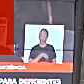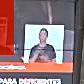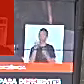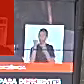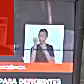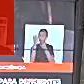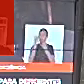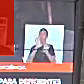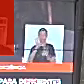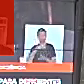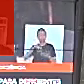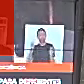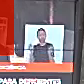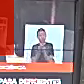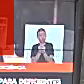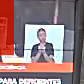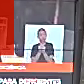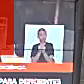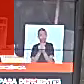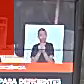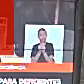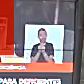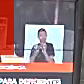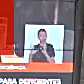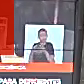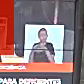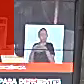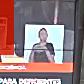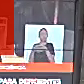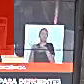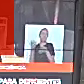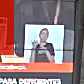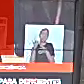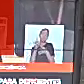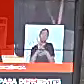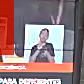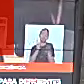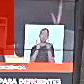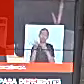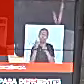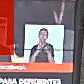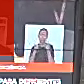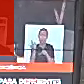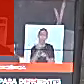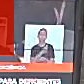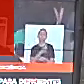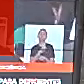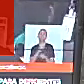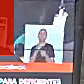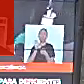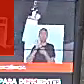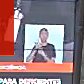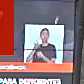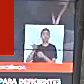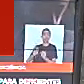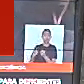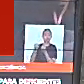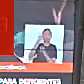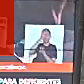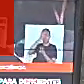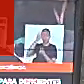juntos a gente vai poder fazer muito mais em defesa dos direitos das pessoas